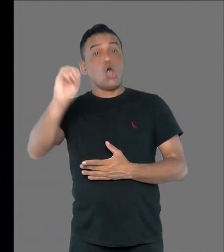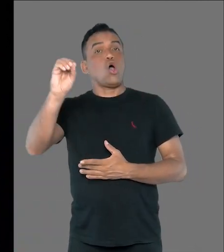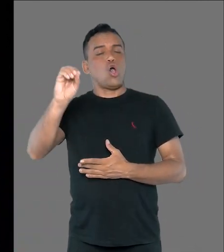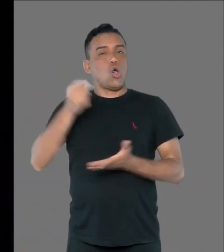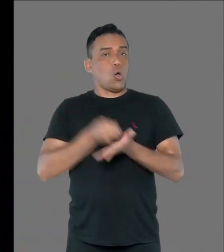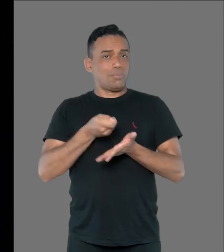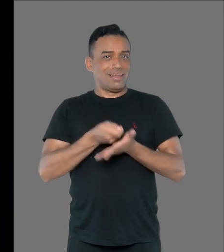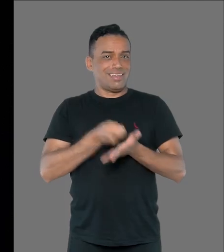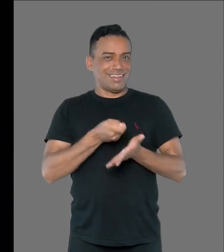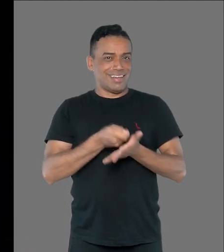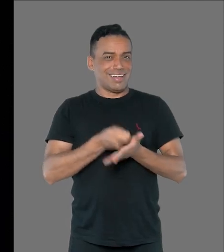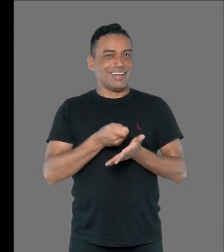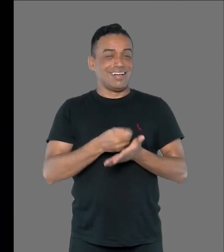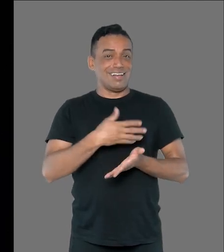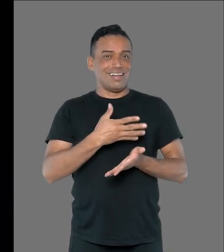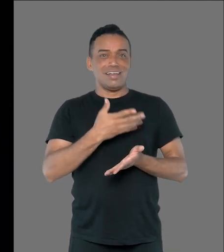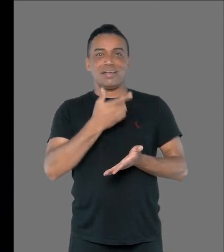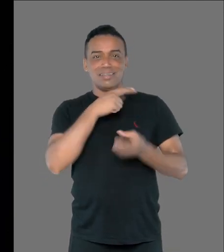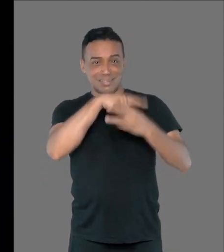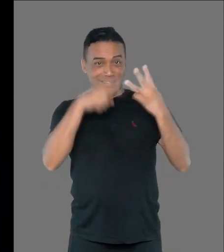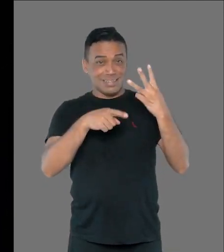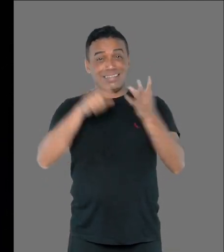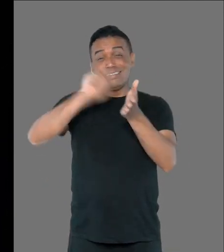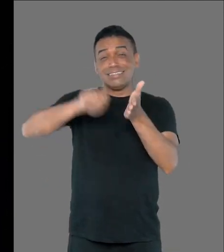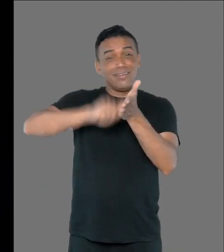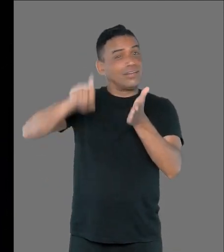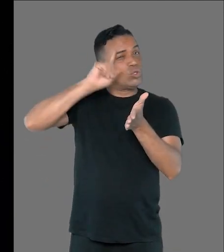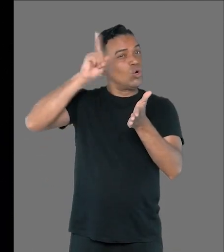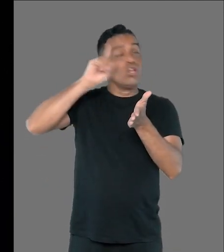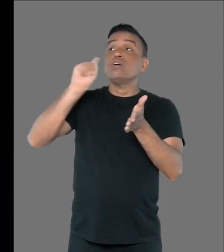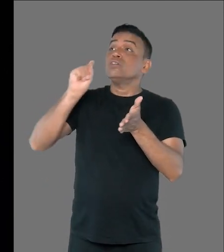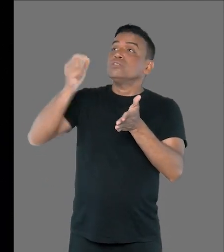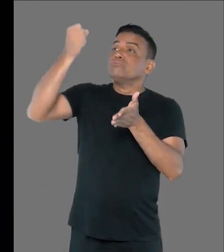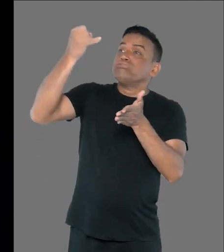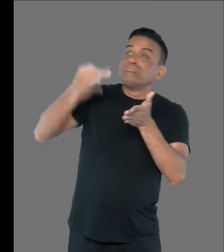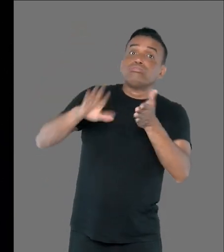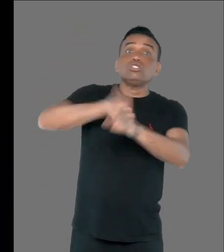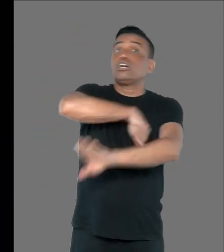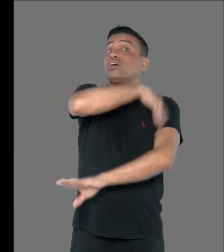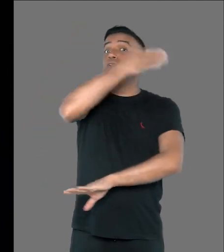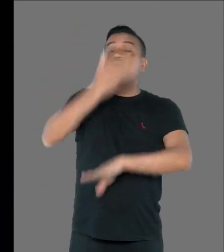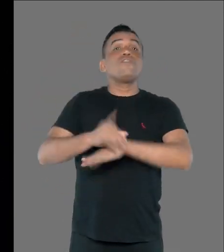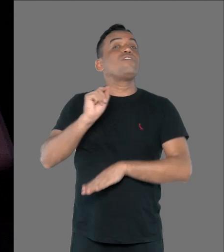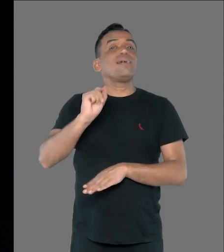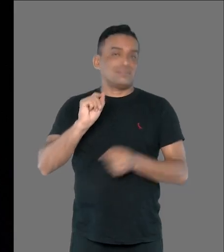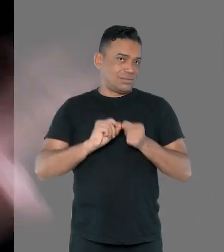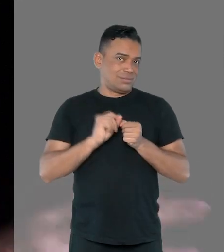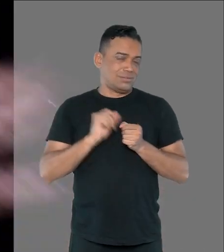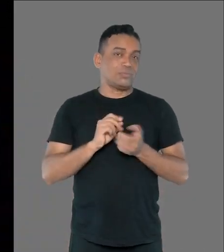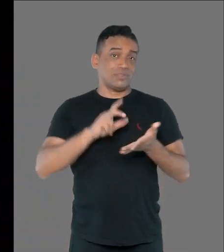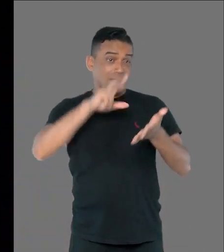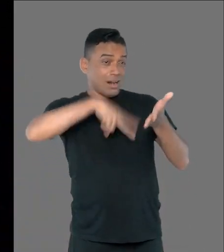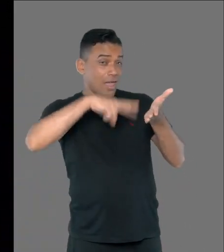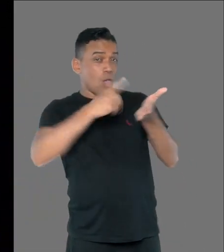obriga os meninos a escreverem todo dia contando o que eles fizeram. O que eles fizeram? Leram um